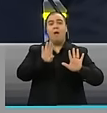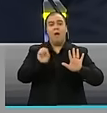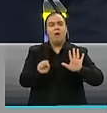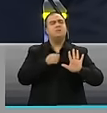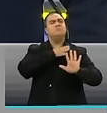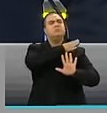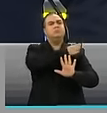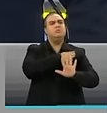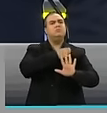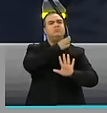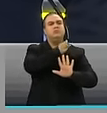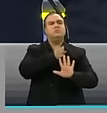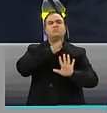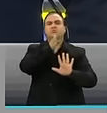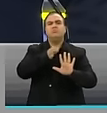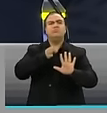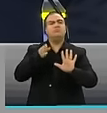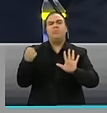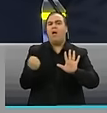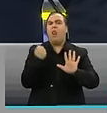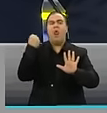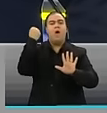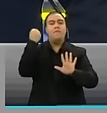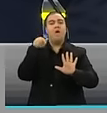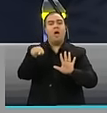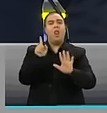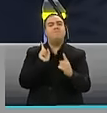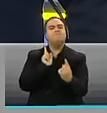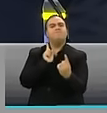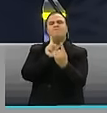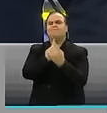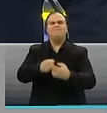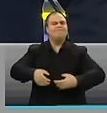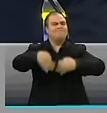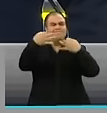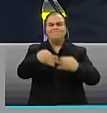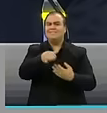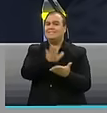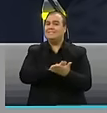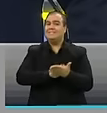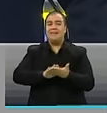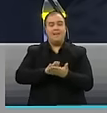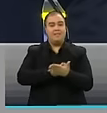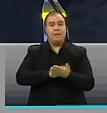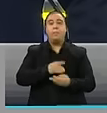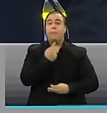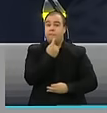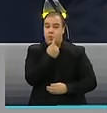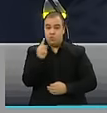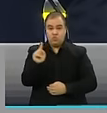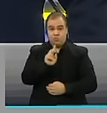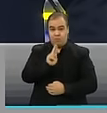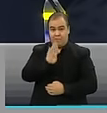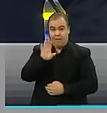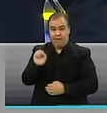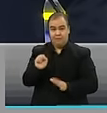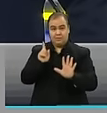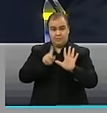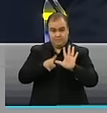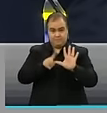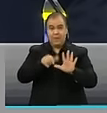5 UBSs, já em estado grave. E nenhuma delas ela teve o atendimento adequado. Na última UBS, essa